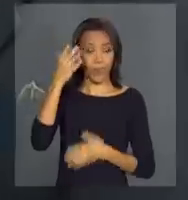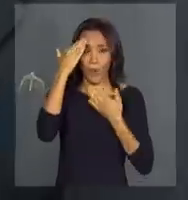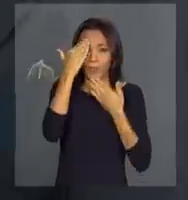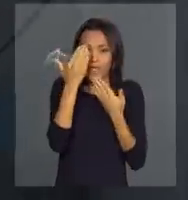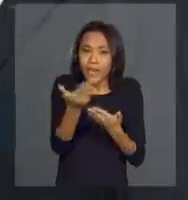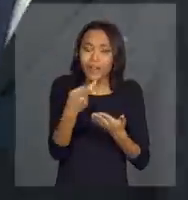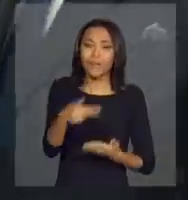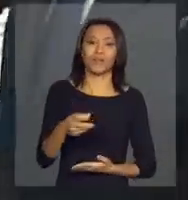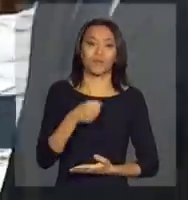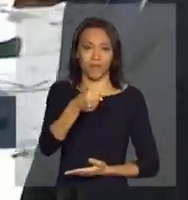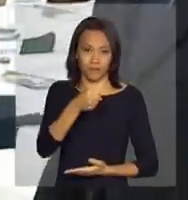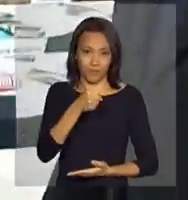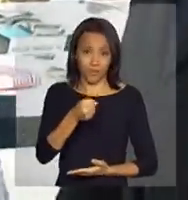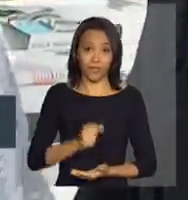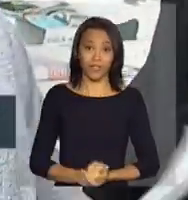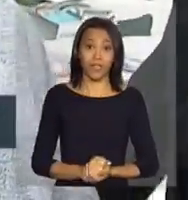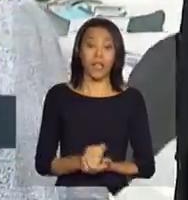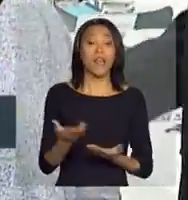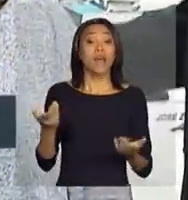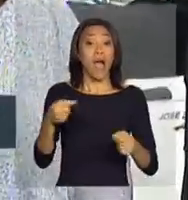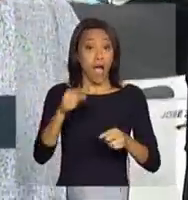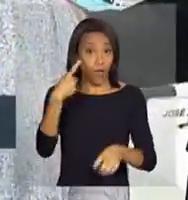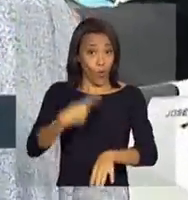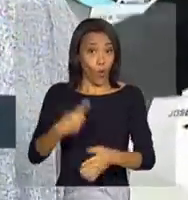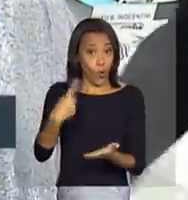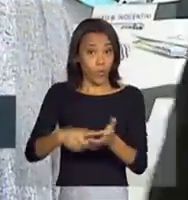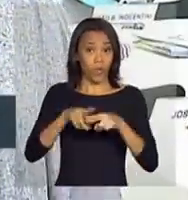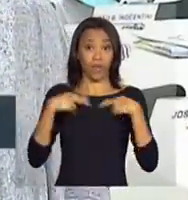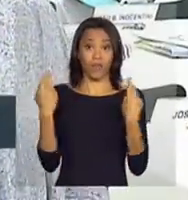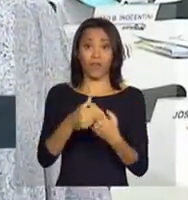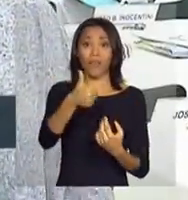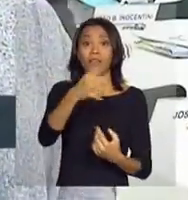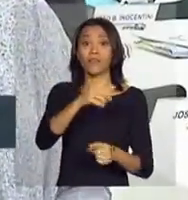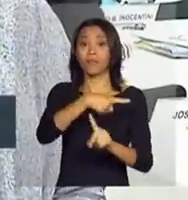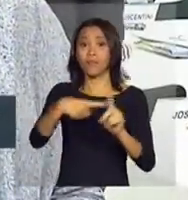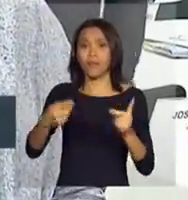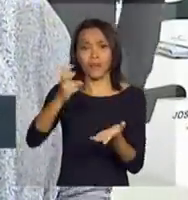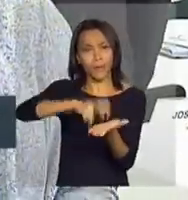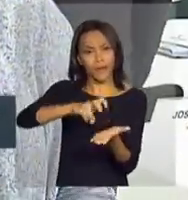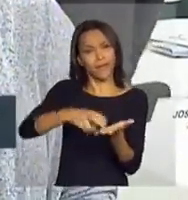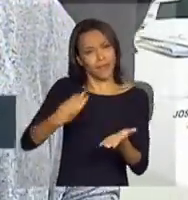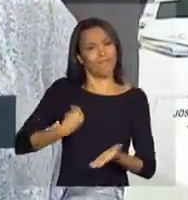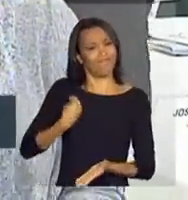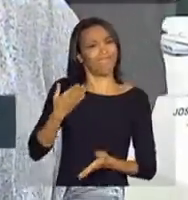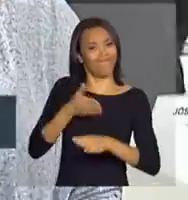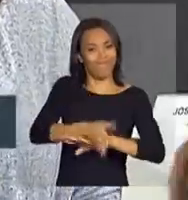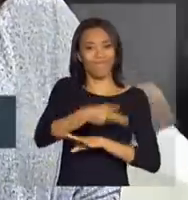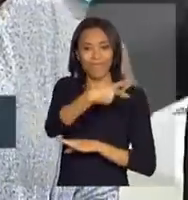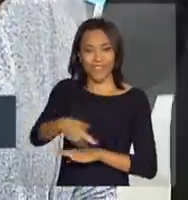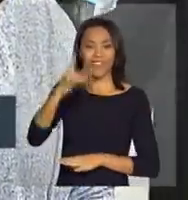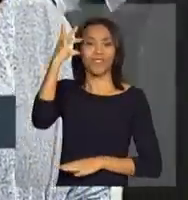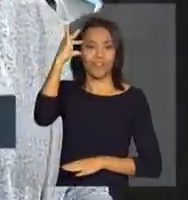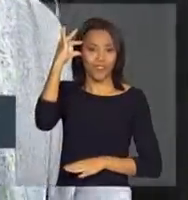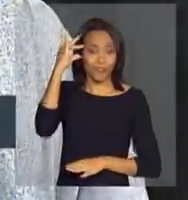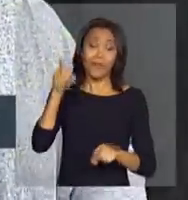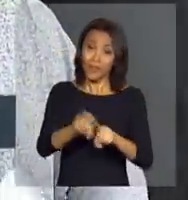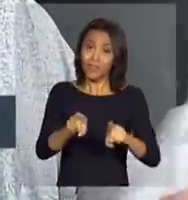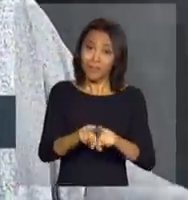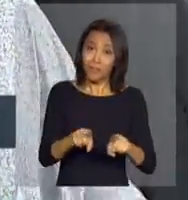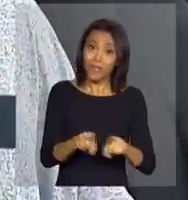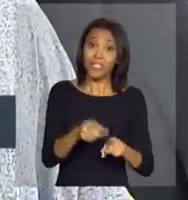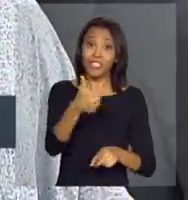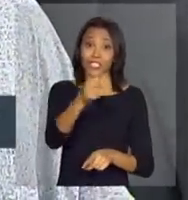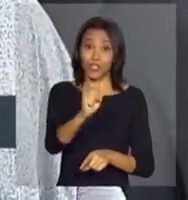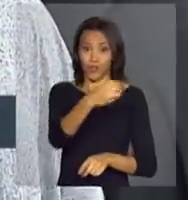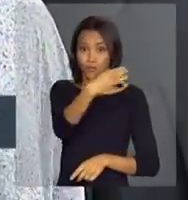obrigada pela sua participação A reunião está marcada para começar às 10:30 da manhã e conta com a participação da presidenta Dilma russef e também de